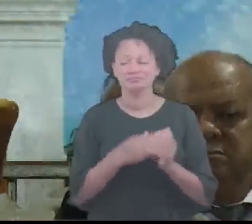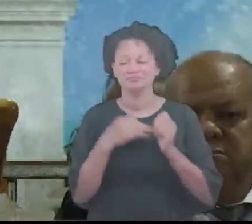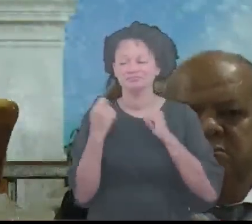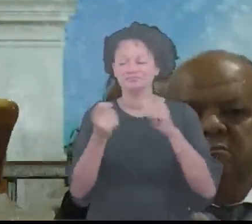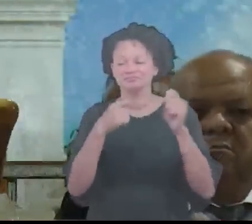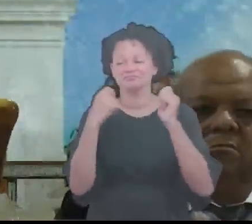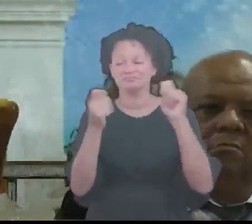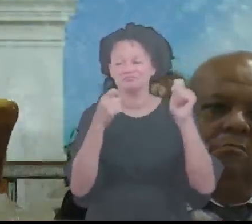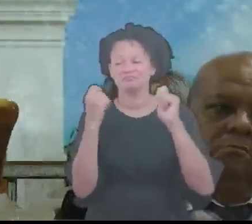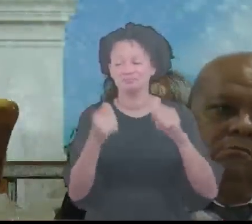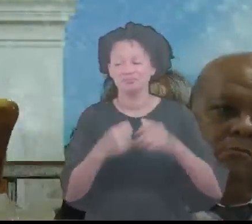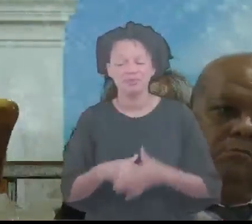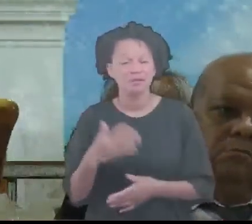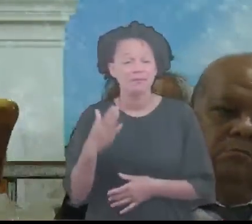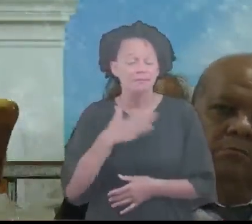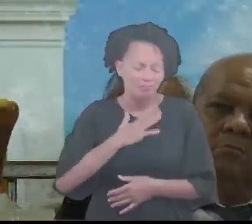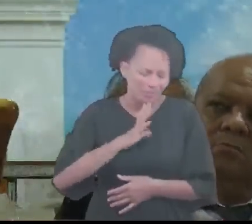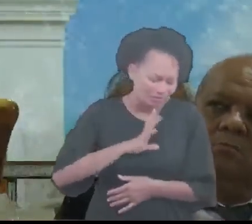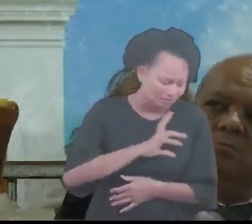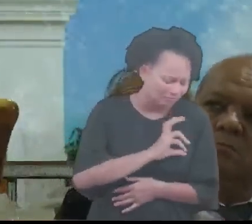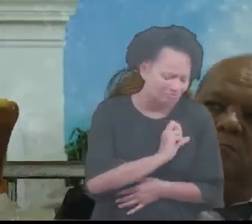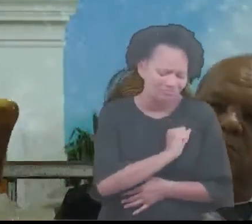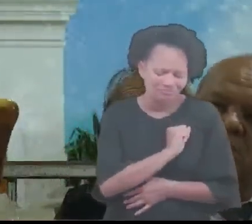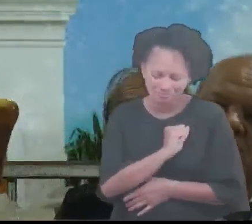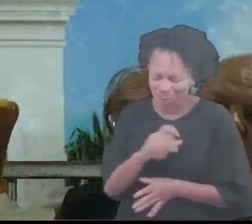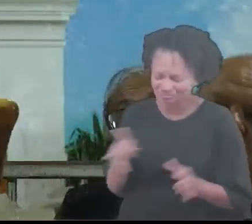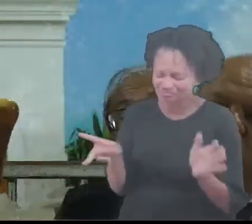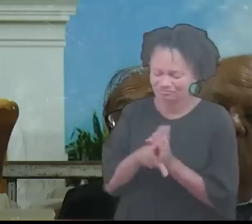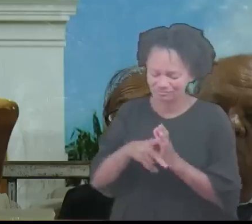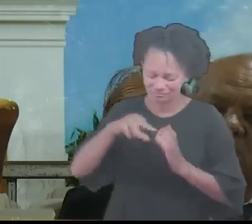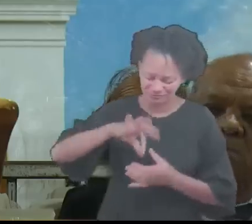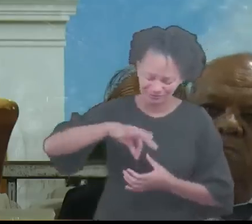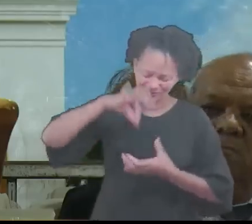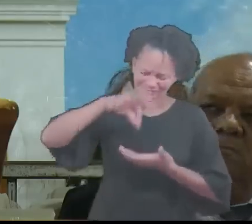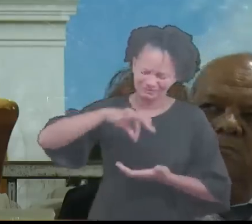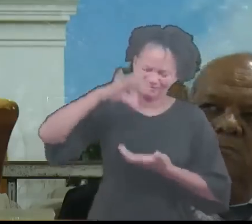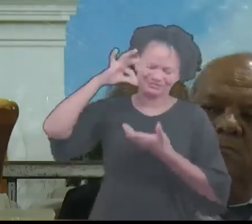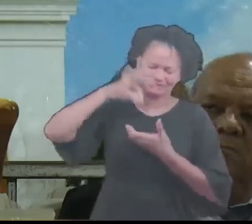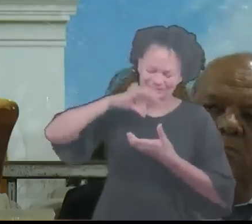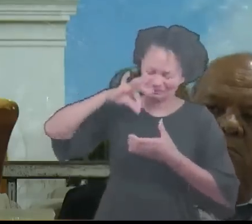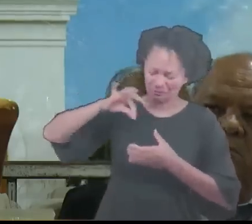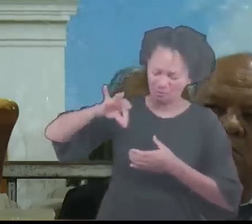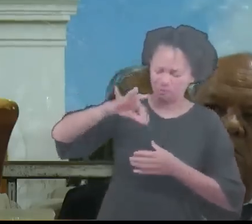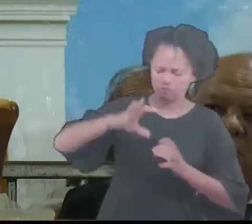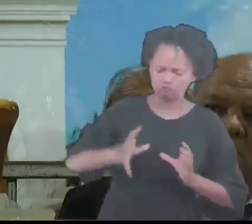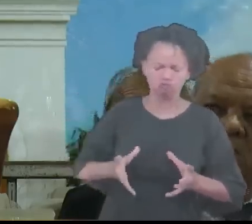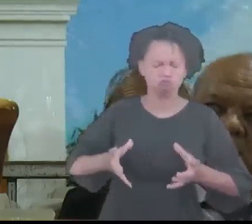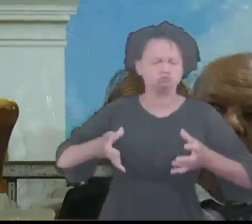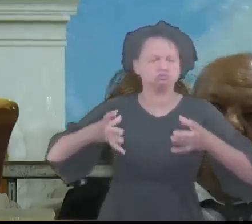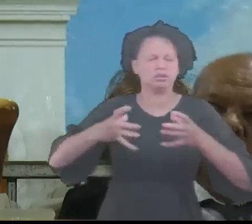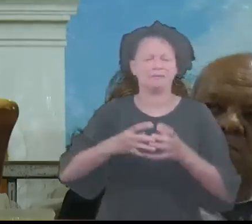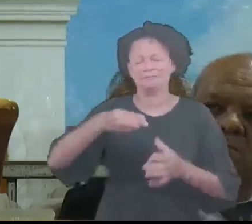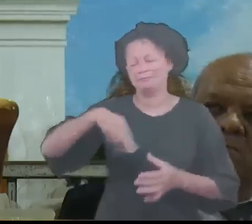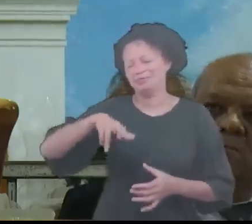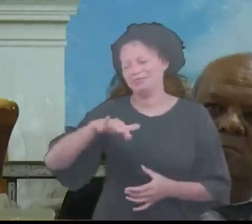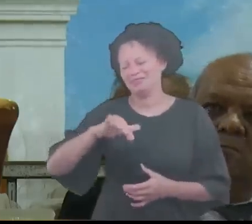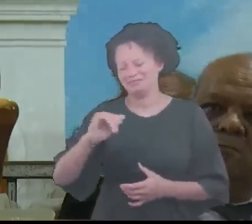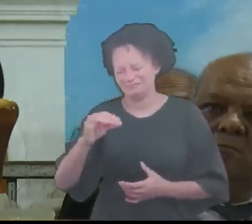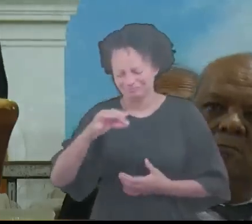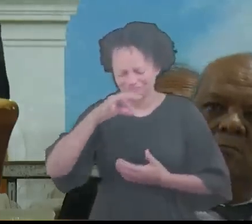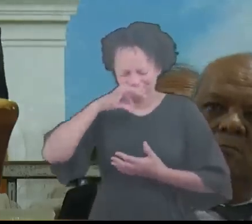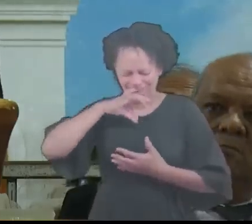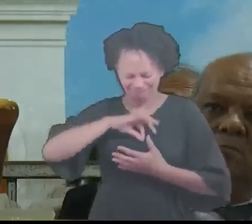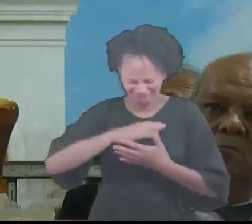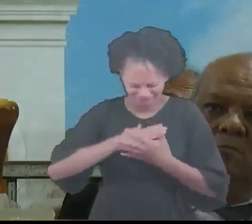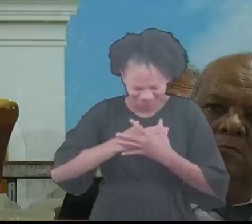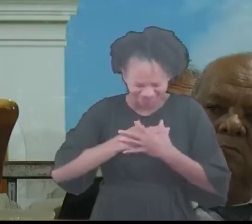Aleluia. O meu amado é um saquitel de mirra que morará entre os meus